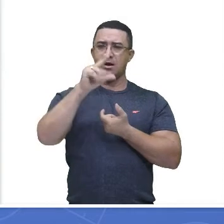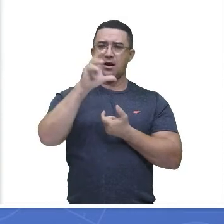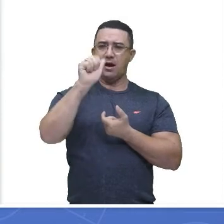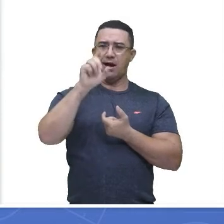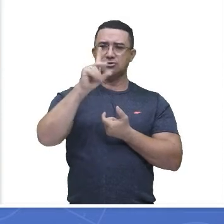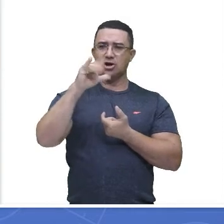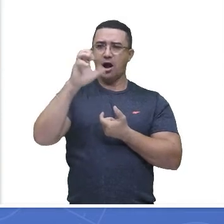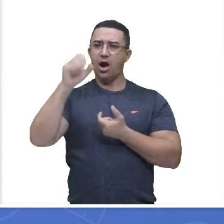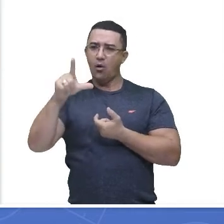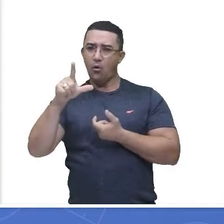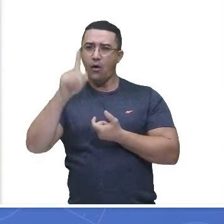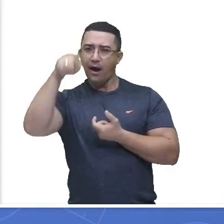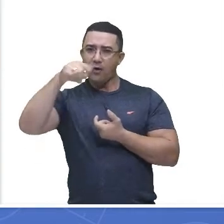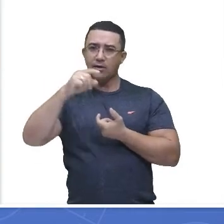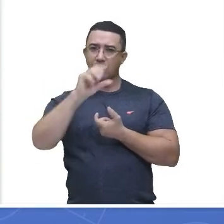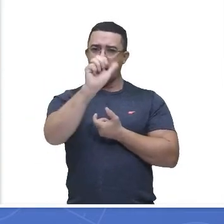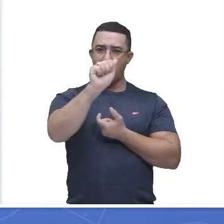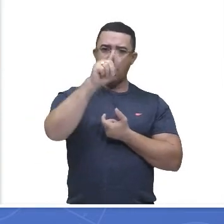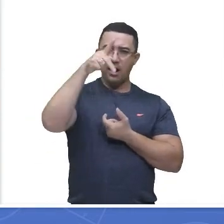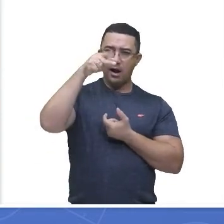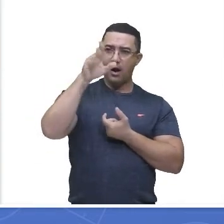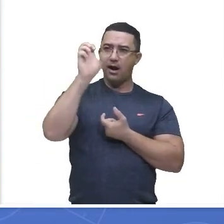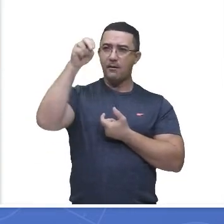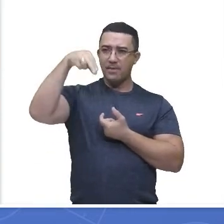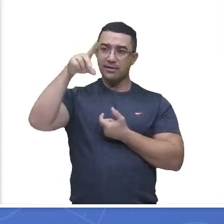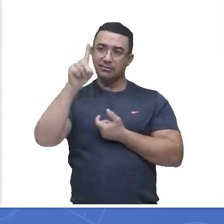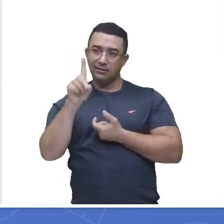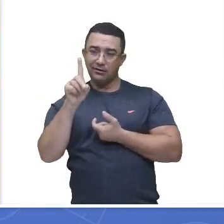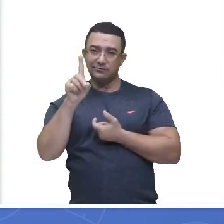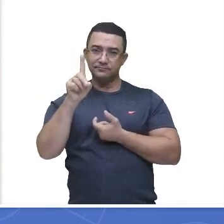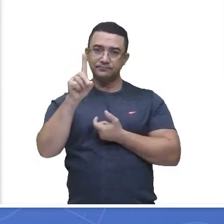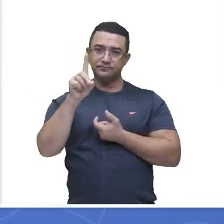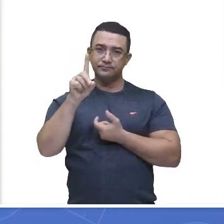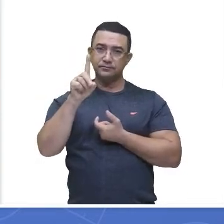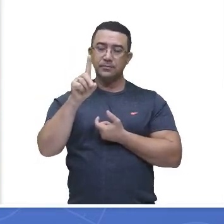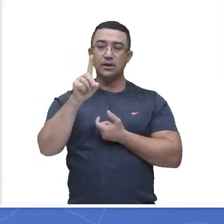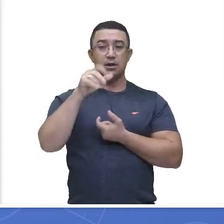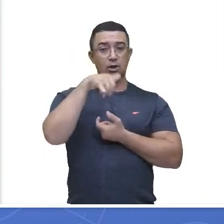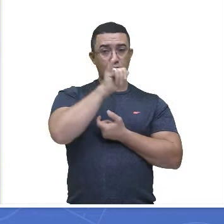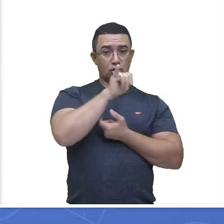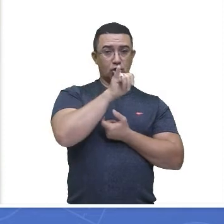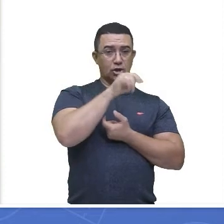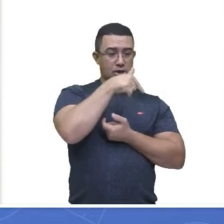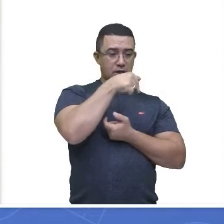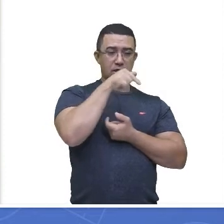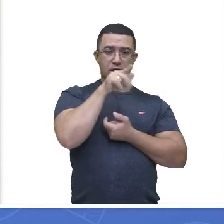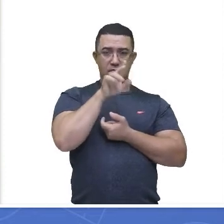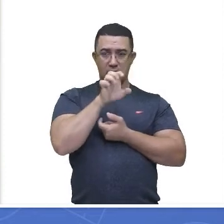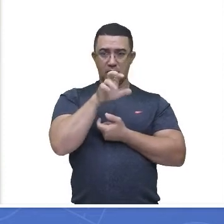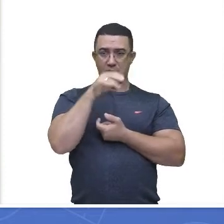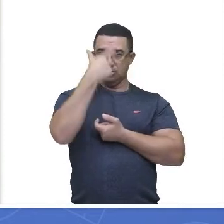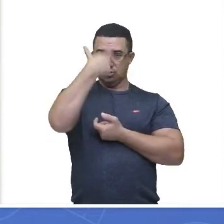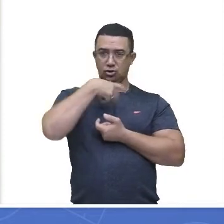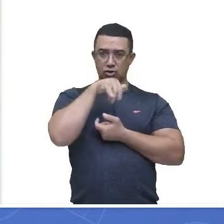vocês estão observando. E olha como ele ficou conjugado. Que eu aprenda, que eu aprenda, que tu